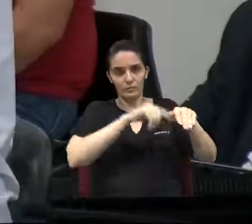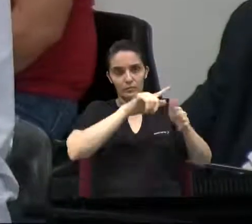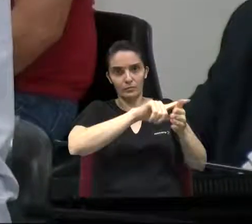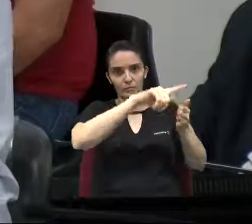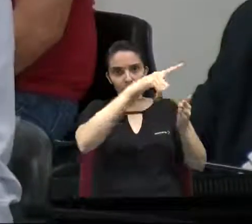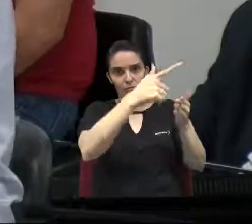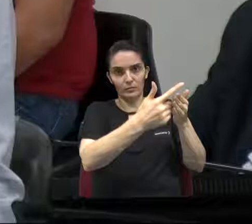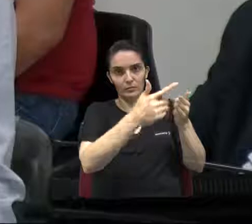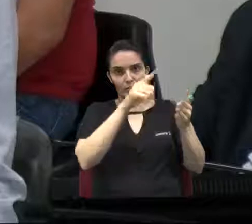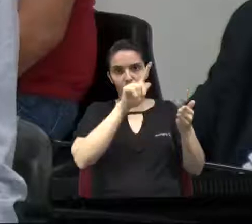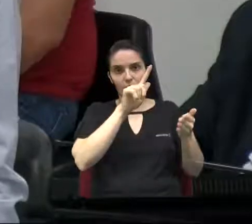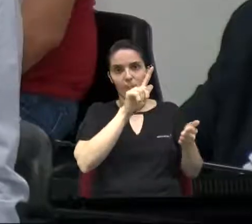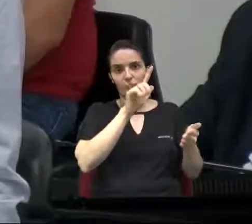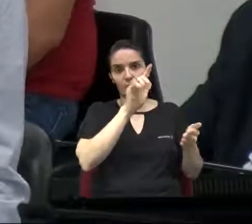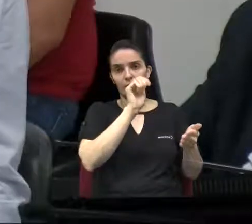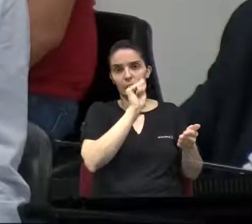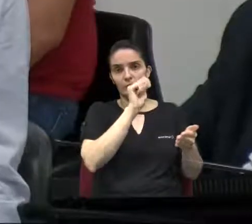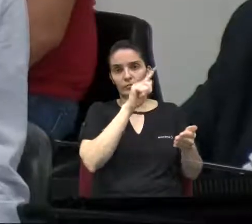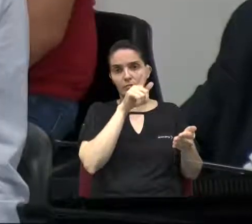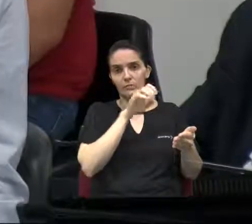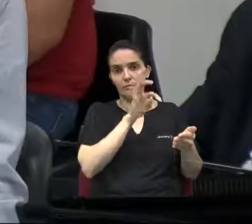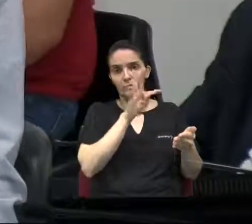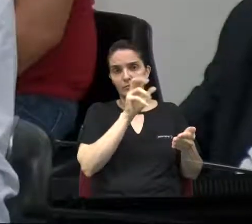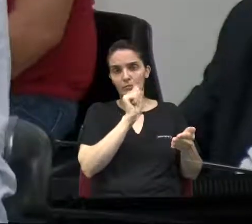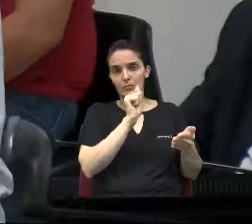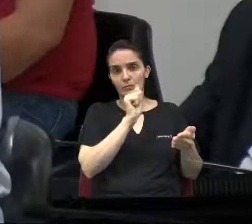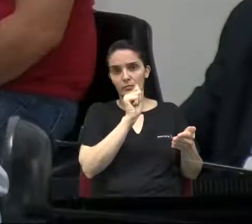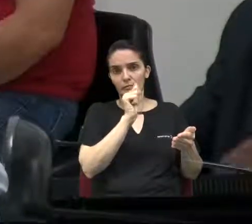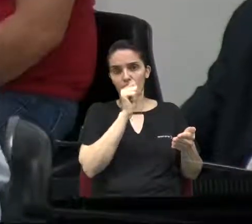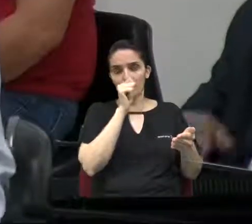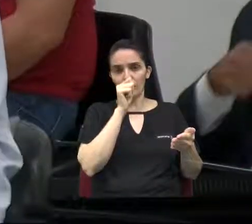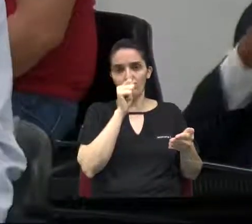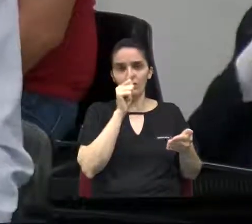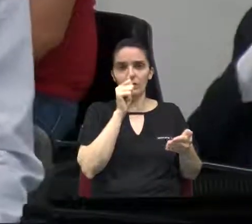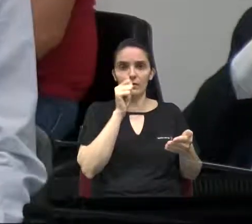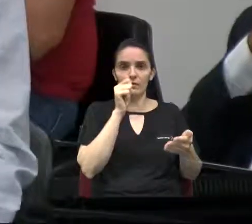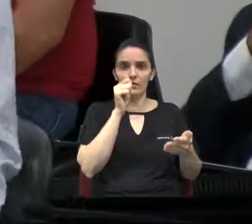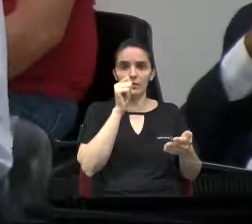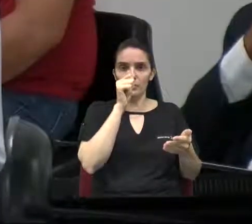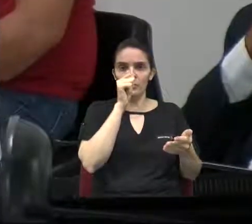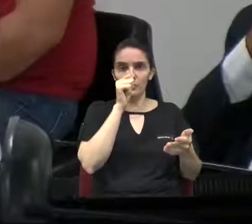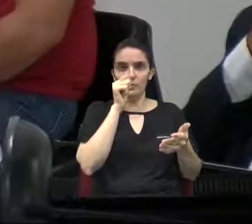o jornal, sai no posto AFA, um córrego.